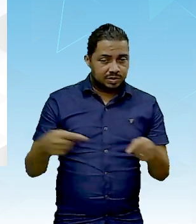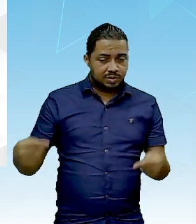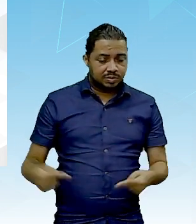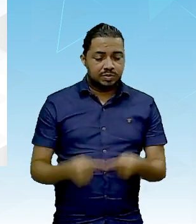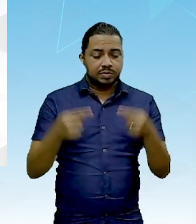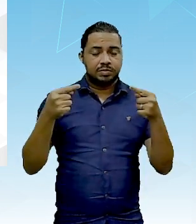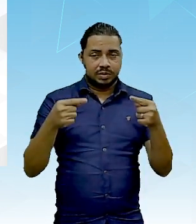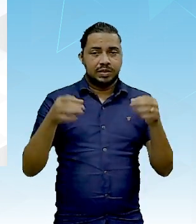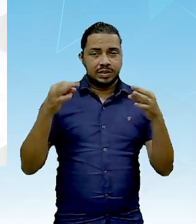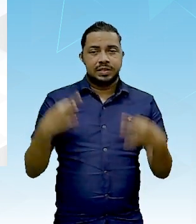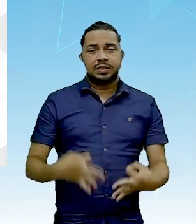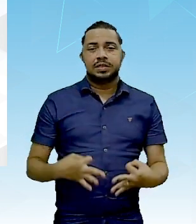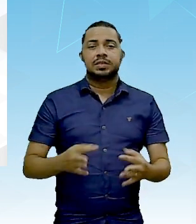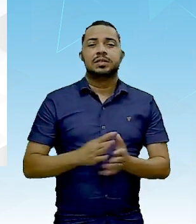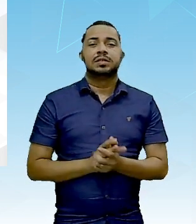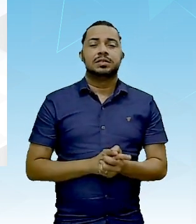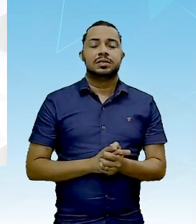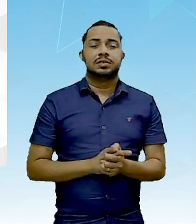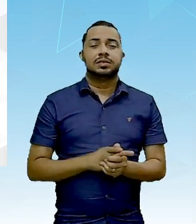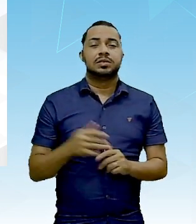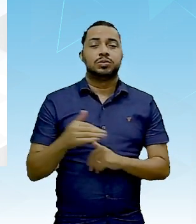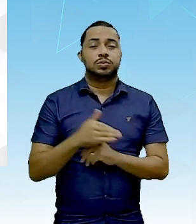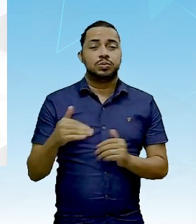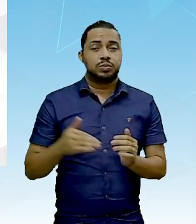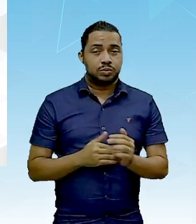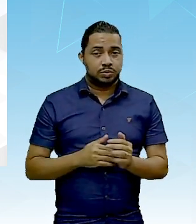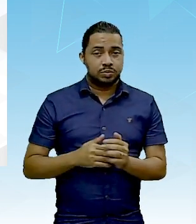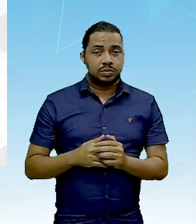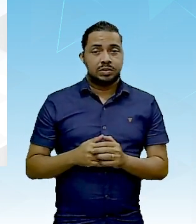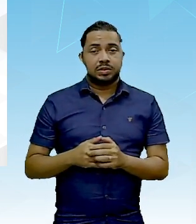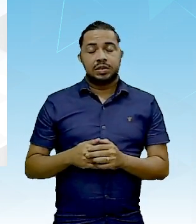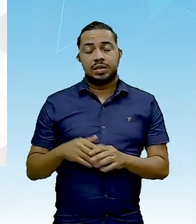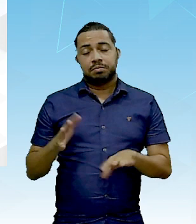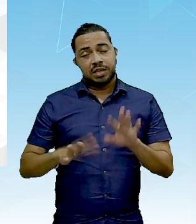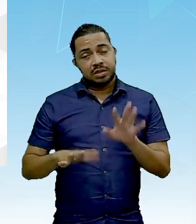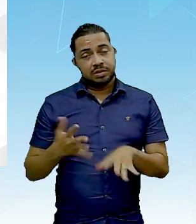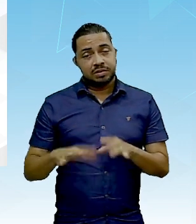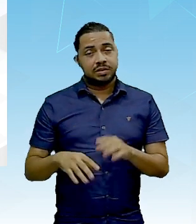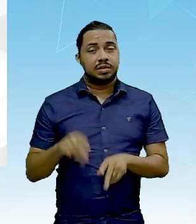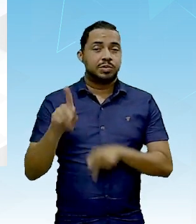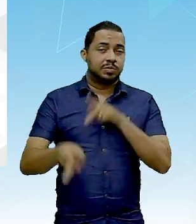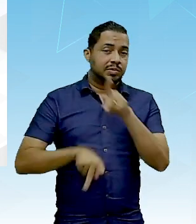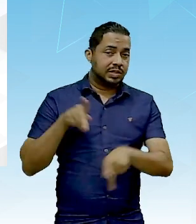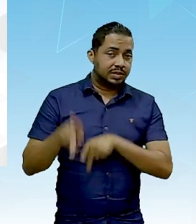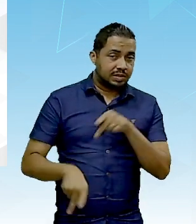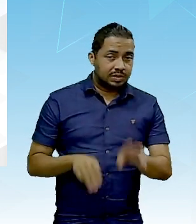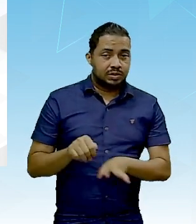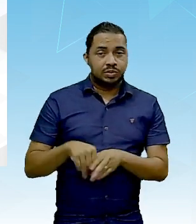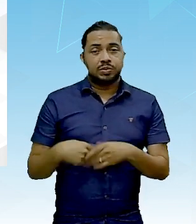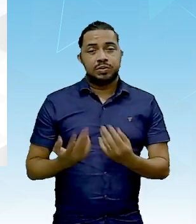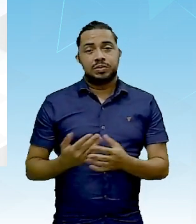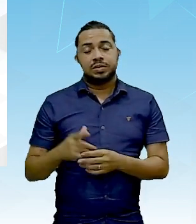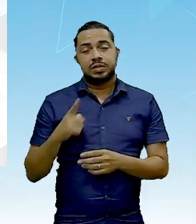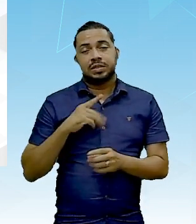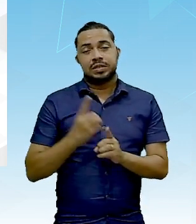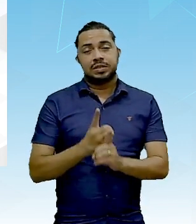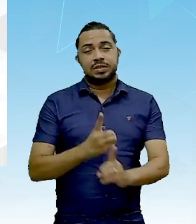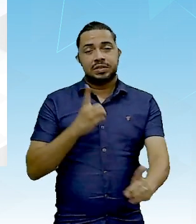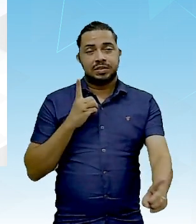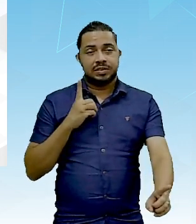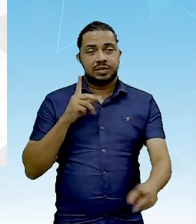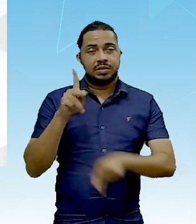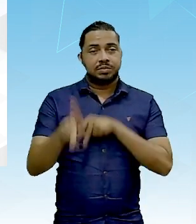corresponde exatamente ao todo, ou seja, à média geral da população, ou se ela está muito distante daquilo